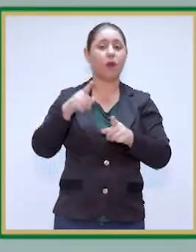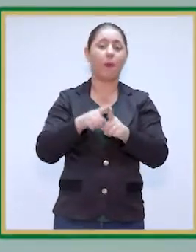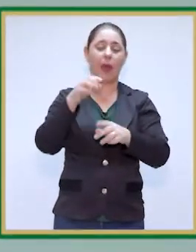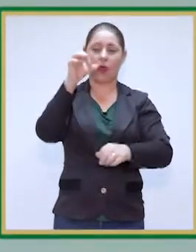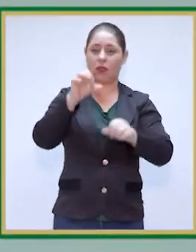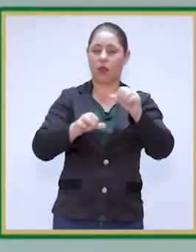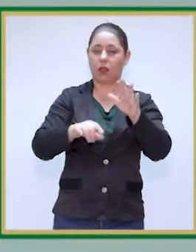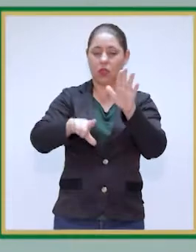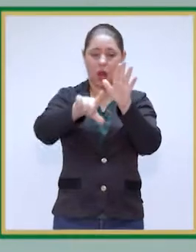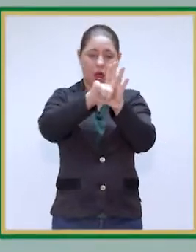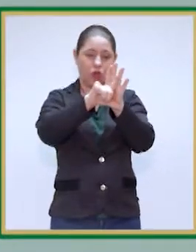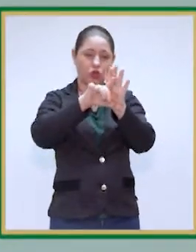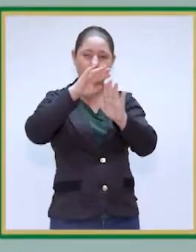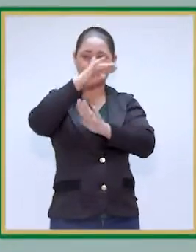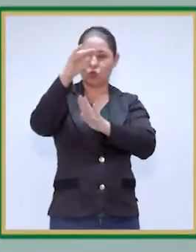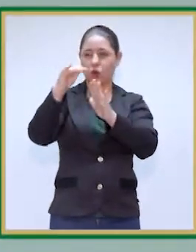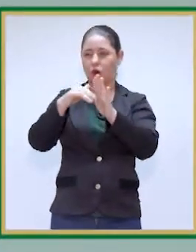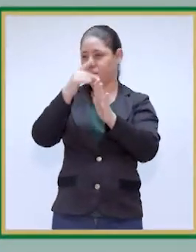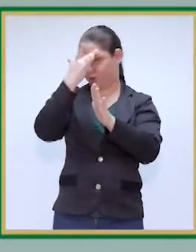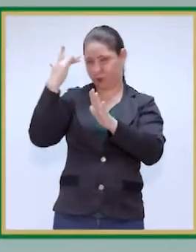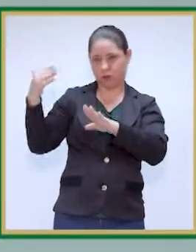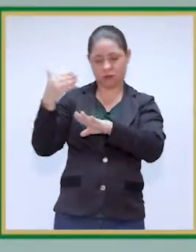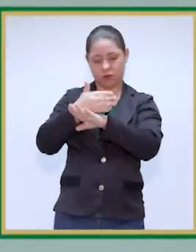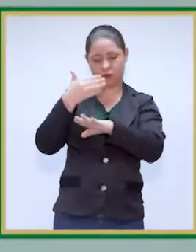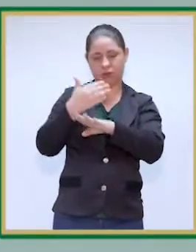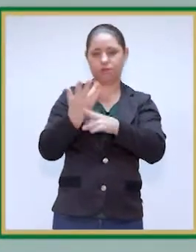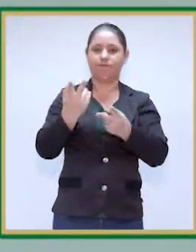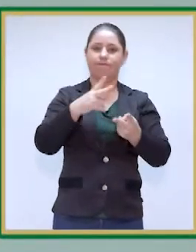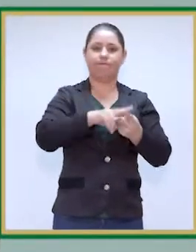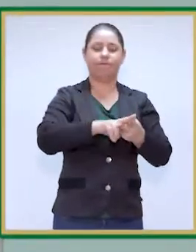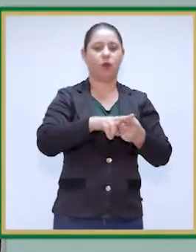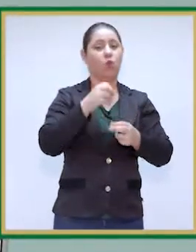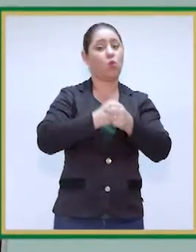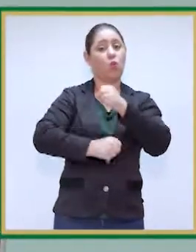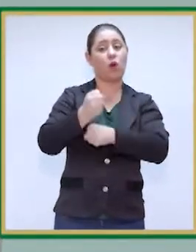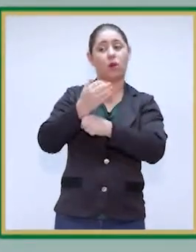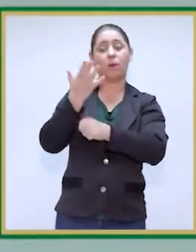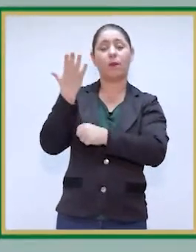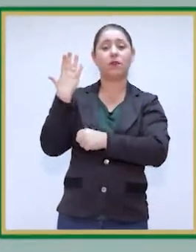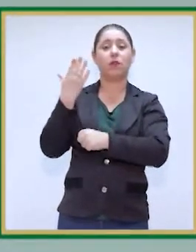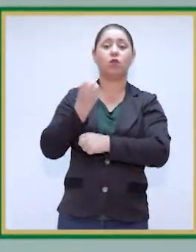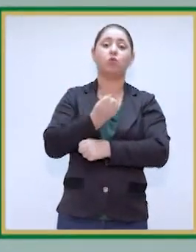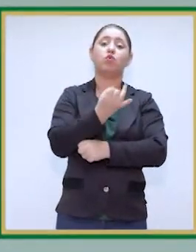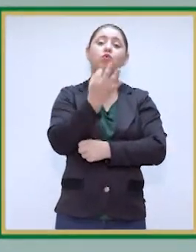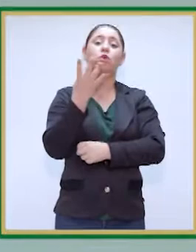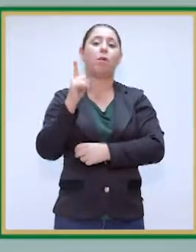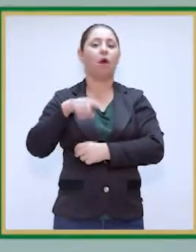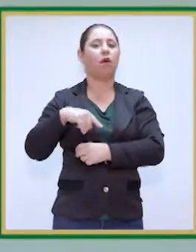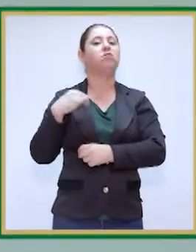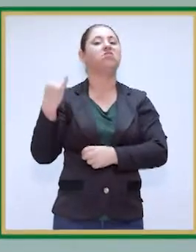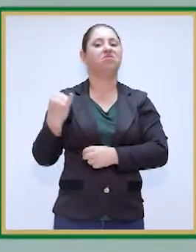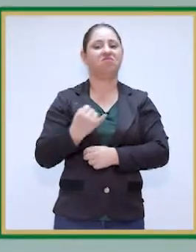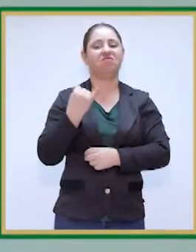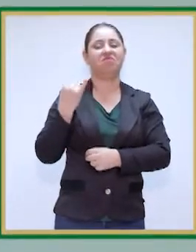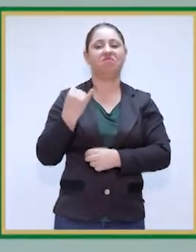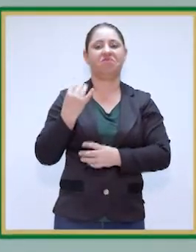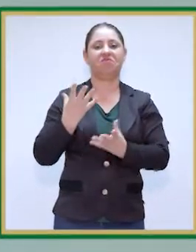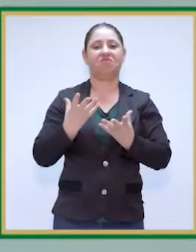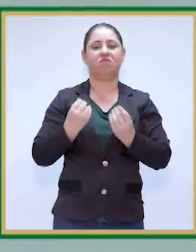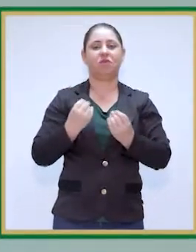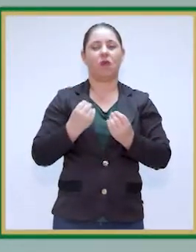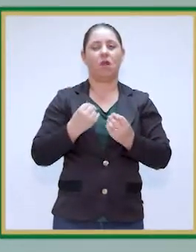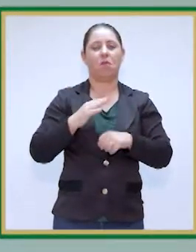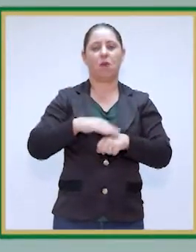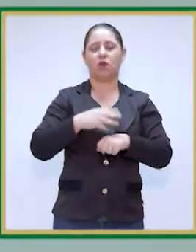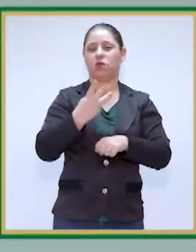Essa análise de legalidade é feita de todos. E esses números do ano passado, né, são expressivos, né, a gente identificou